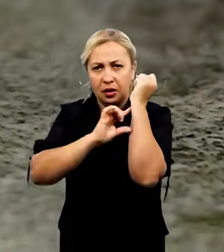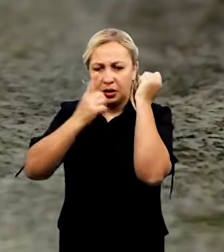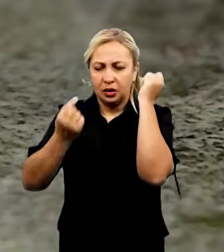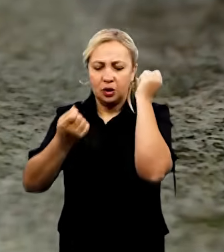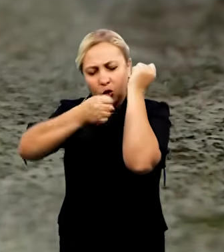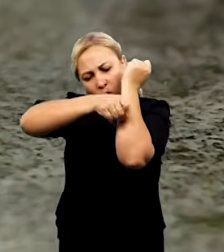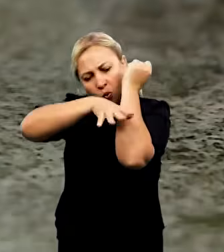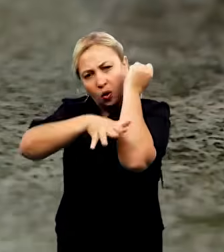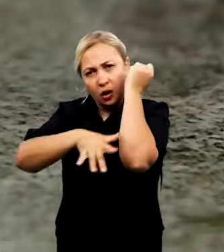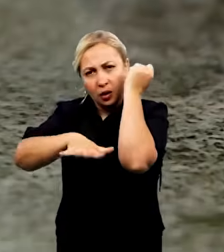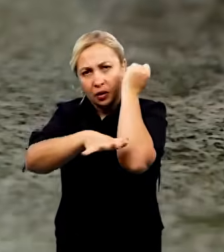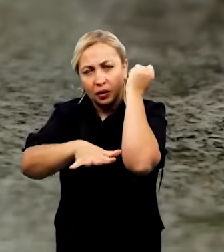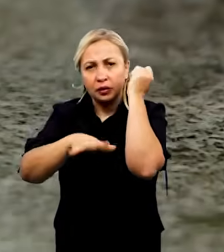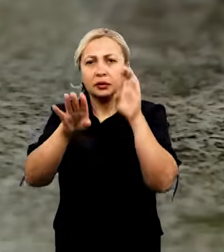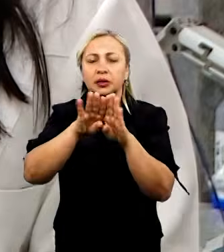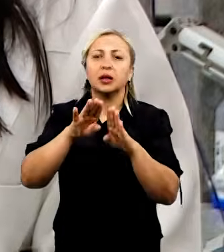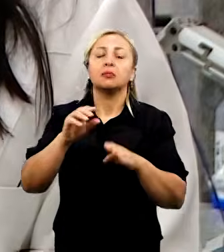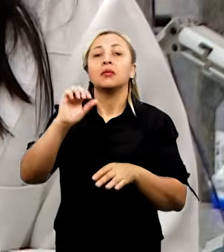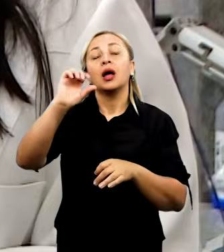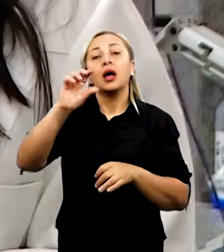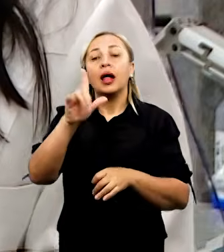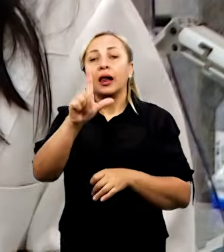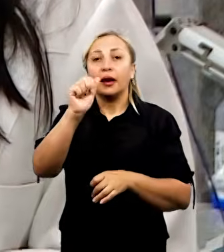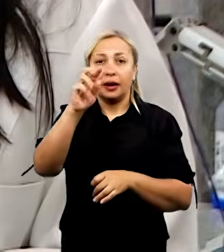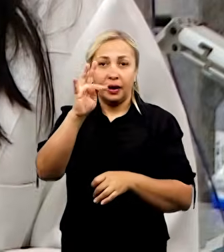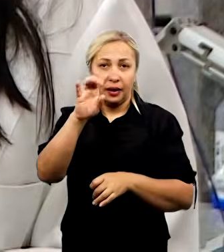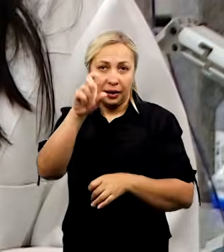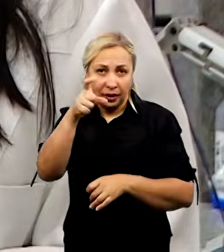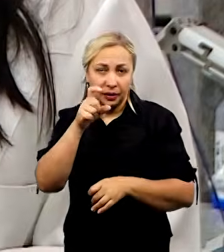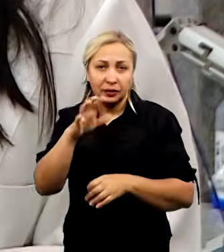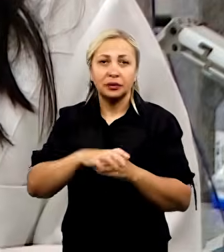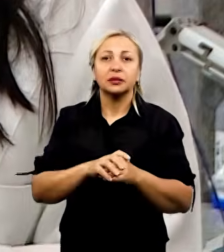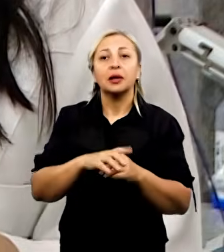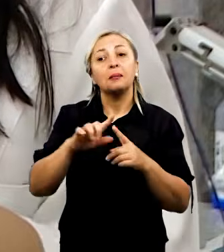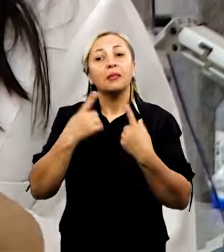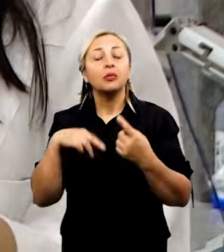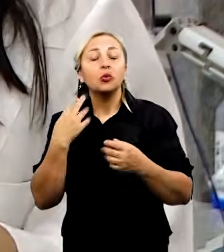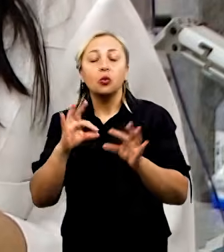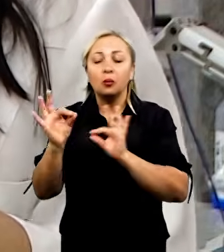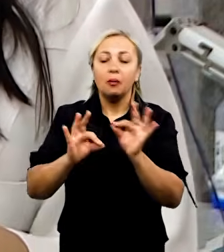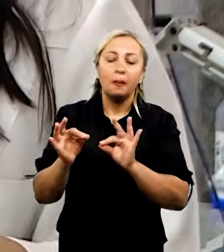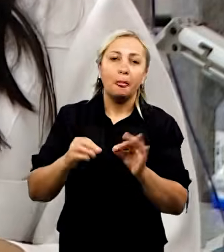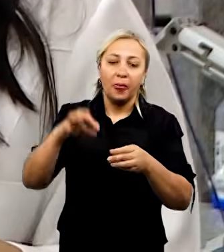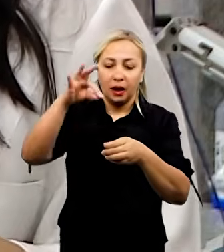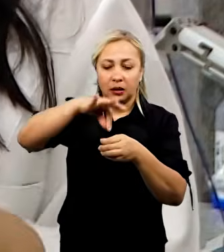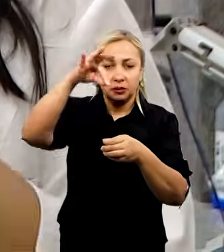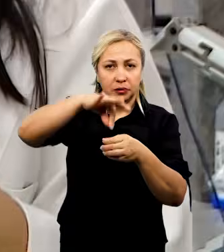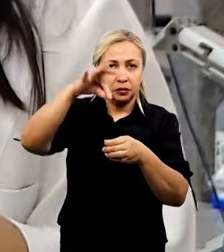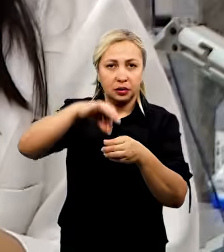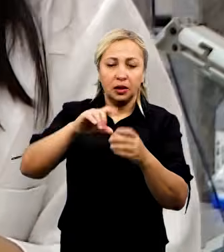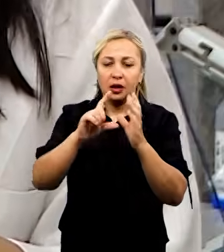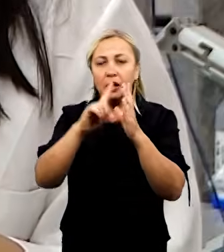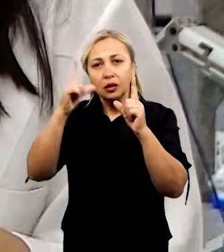galhos, raízes e até látex, mas inicialmente nós preparamos um extrato das